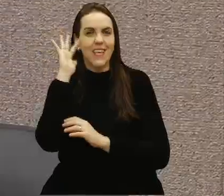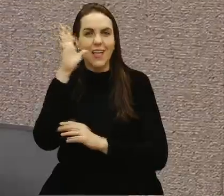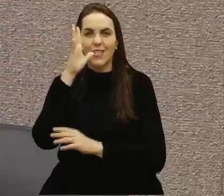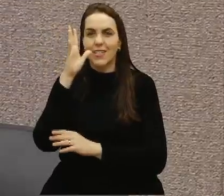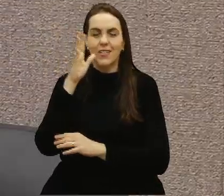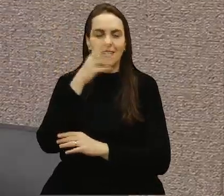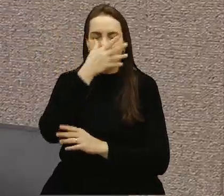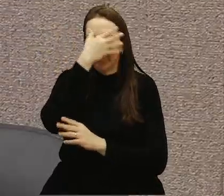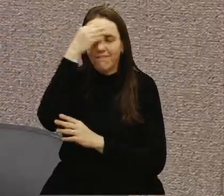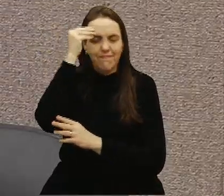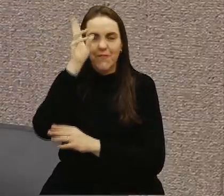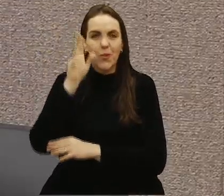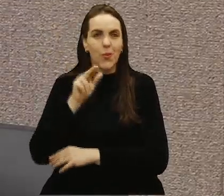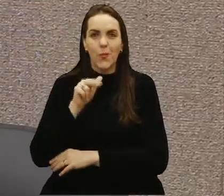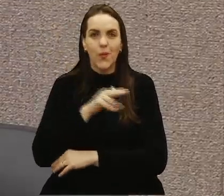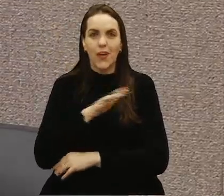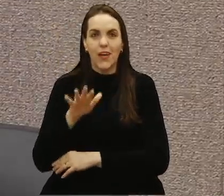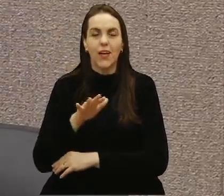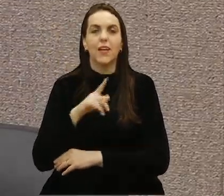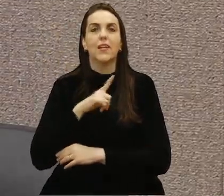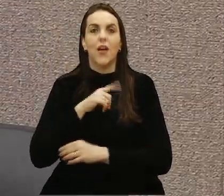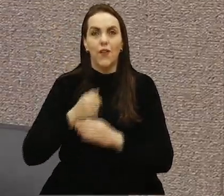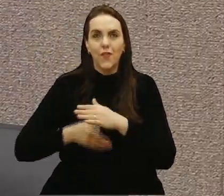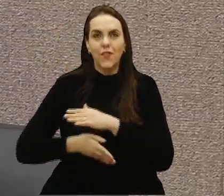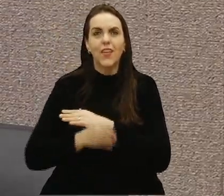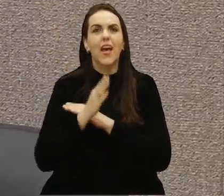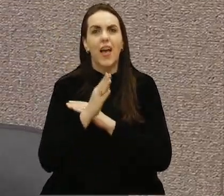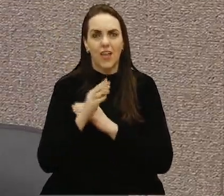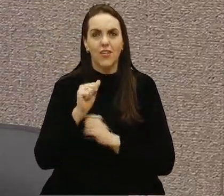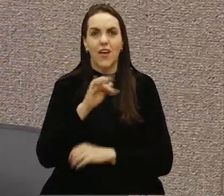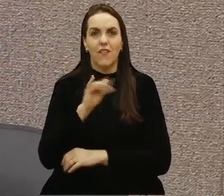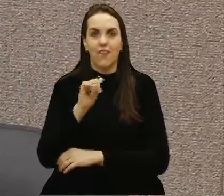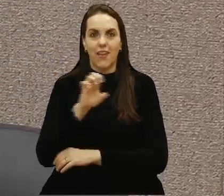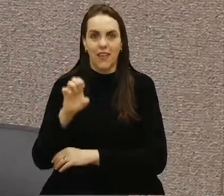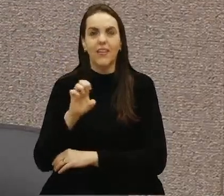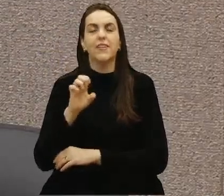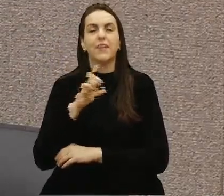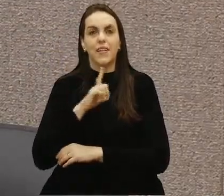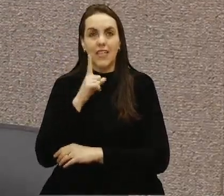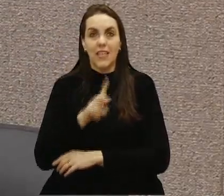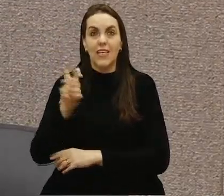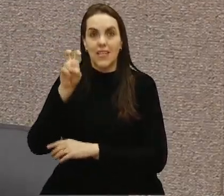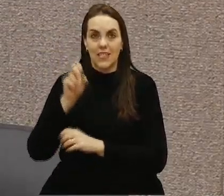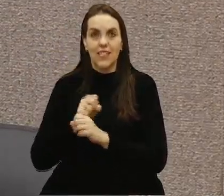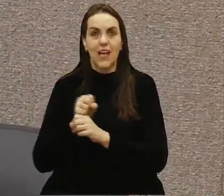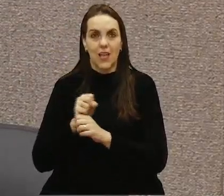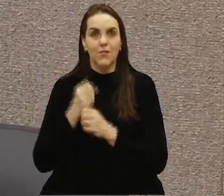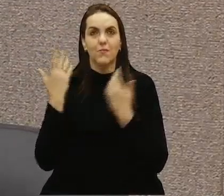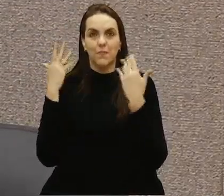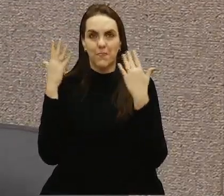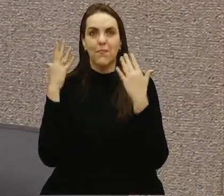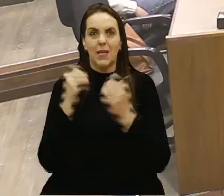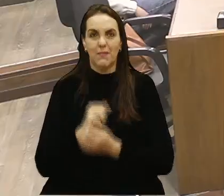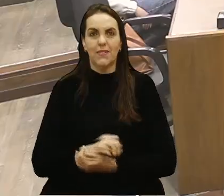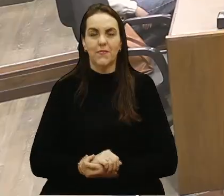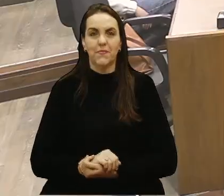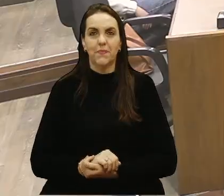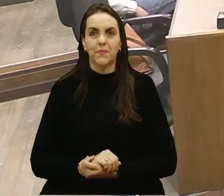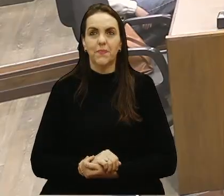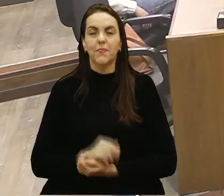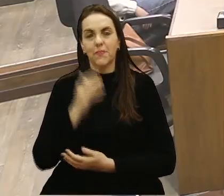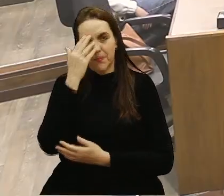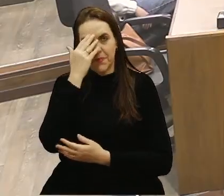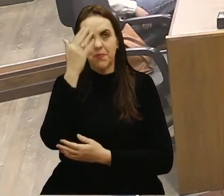serem guardados na memória. Então, a AFA Viagens, pelos seus 15 anos, parabéns, o nosso voto de congratulações. Presidente.